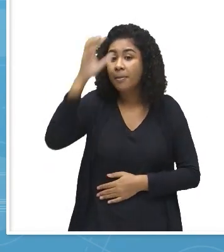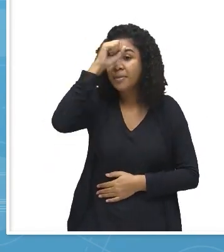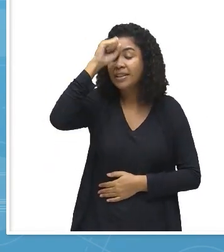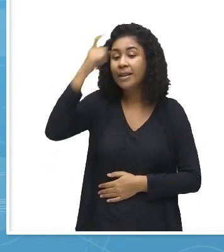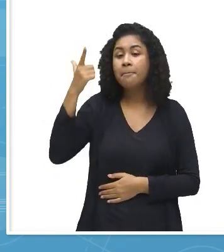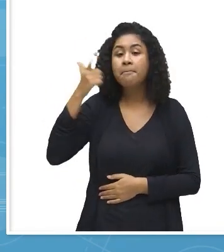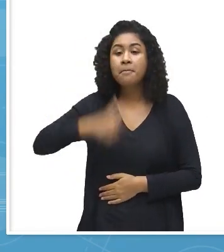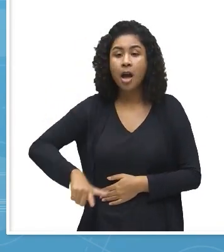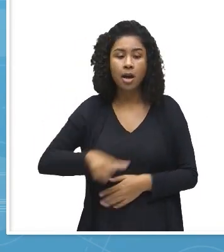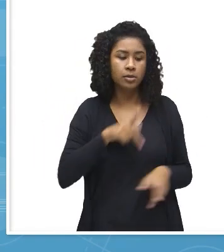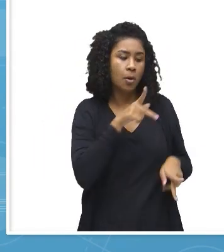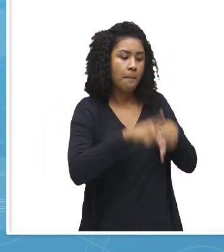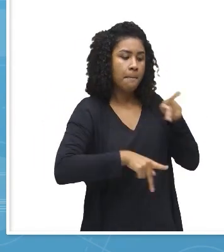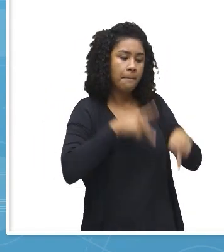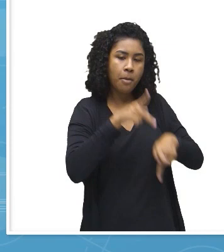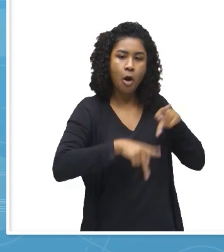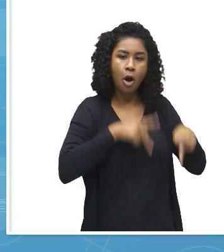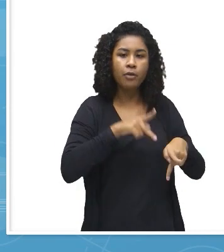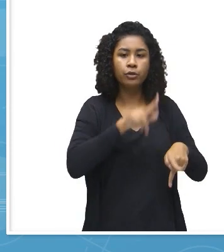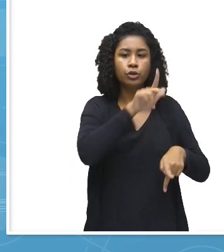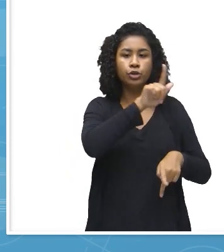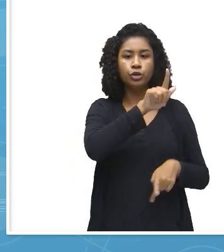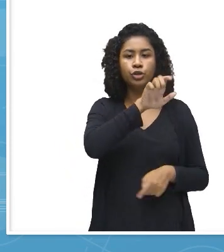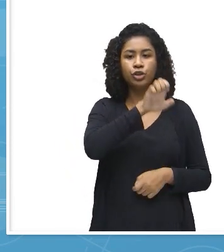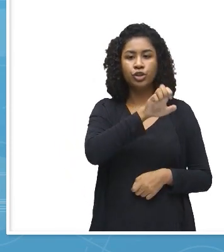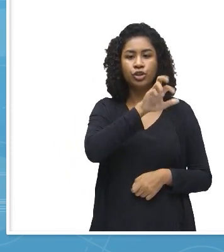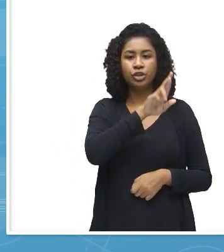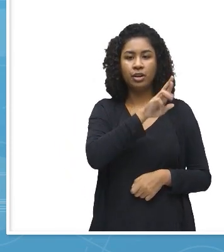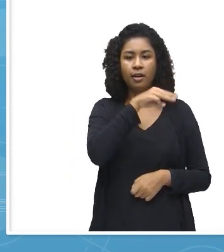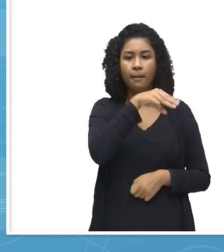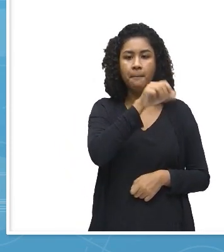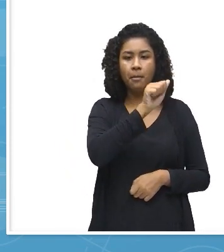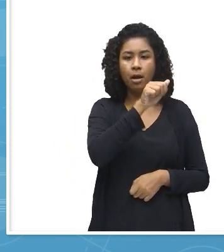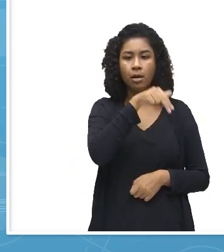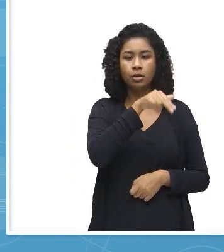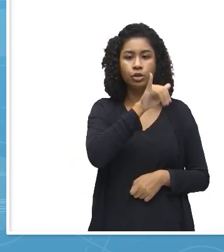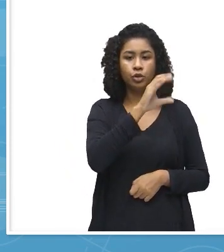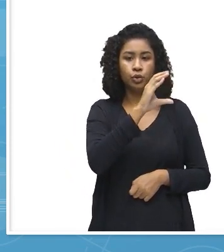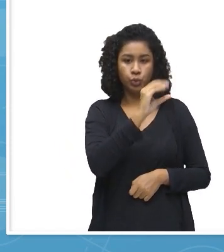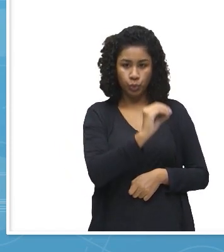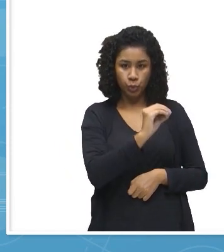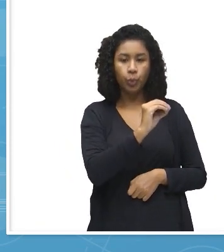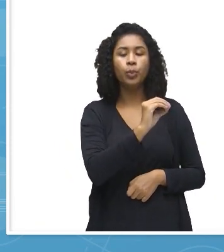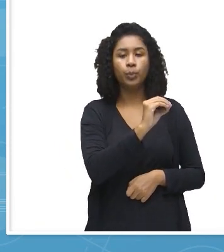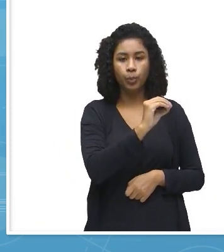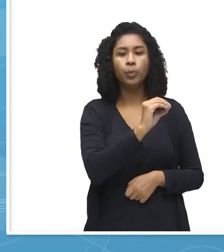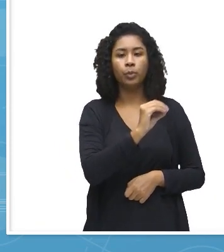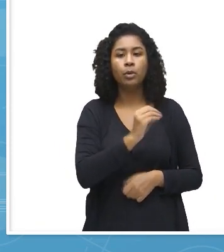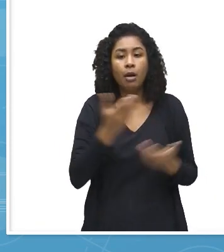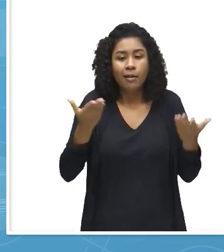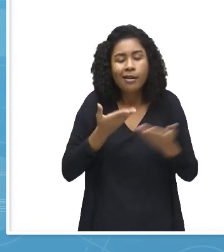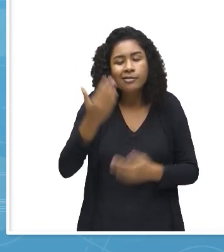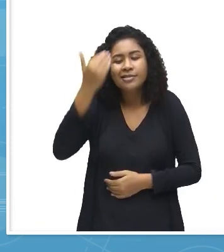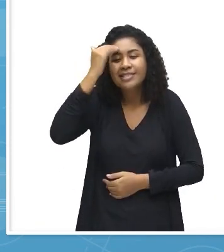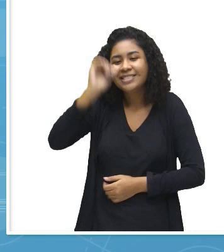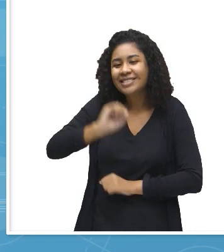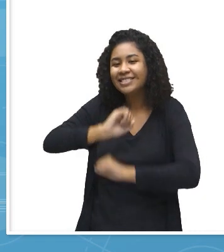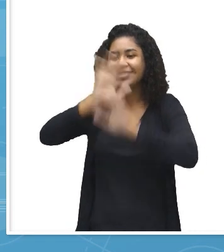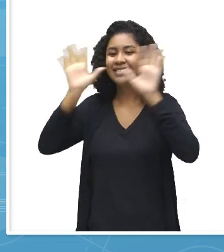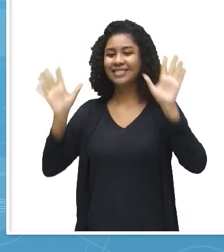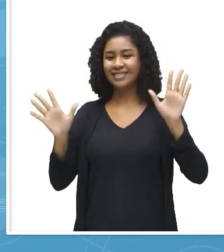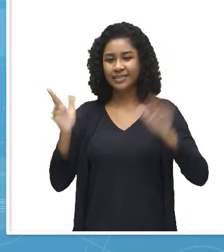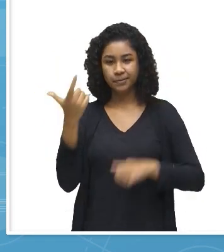povos germânicos, sobre os germanos, né? Vamos aí entender um pouco mais sobre esses povos.